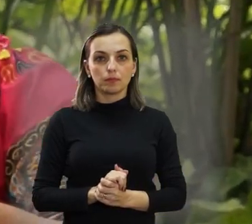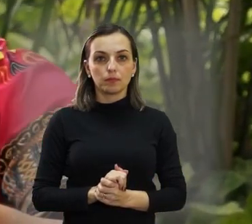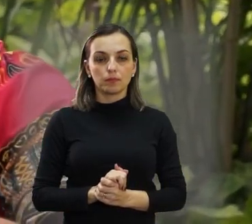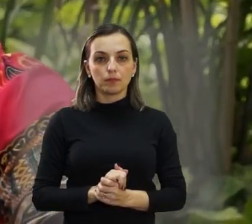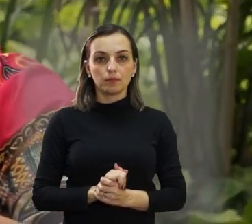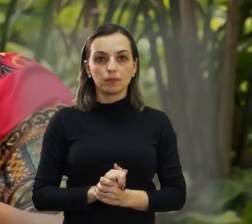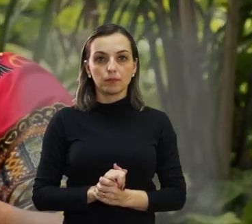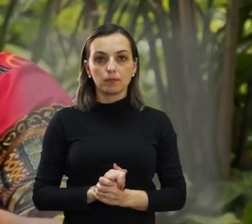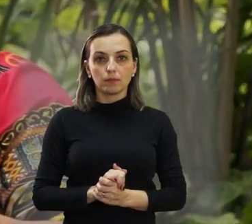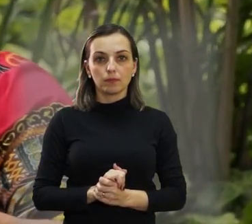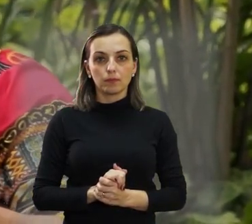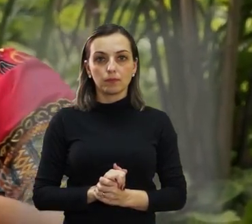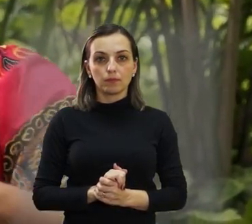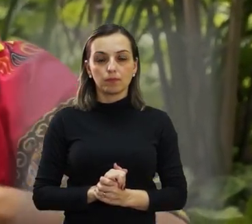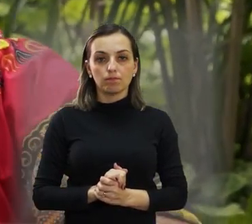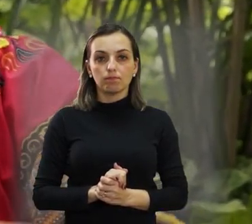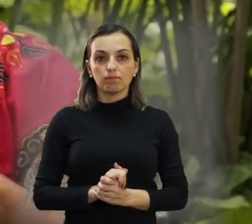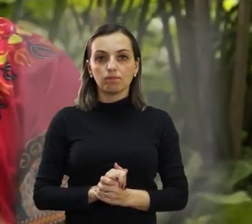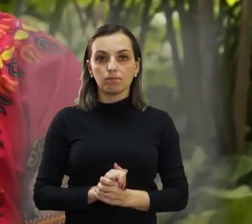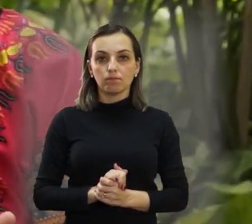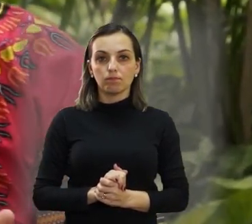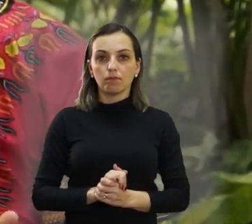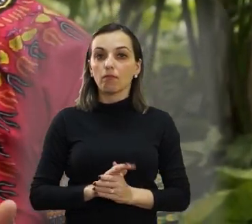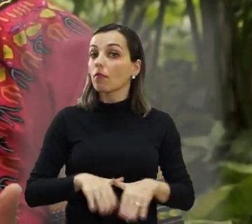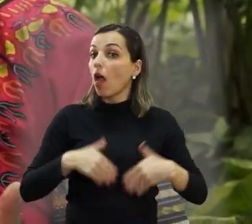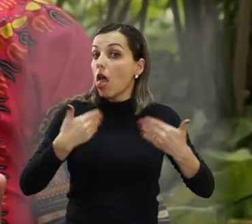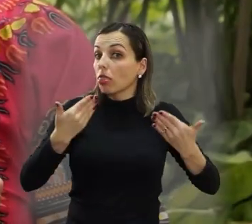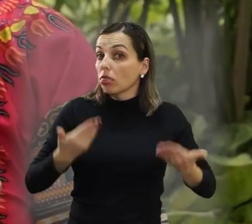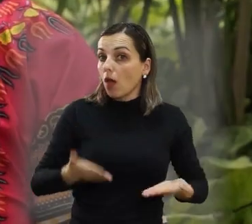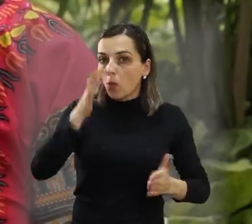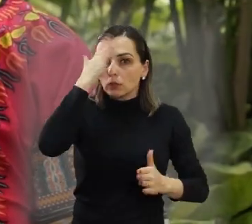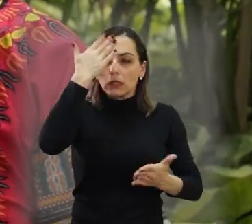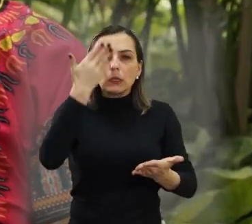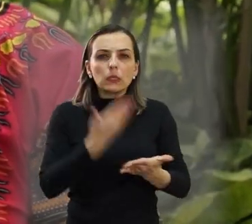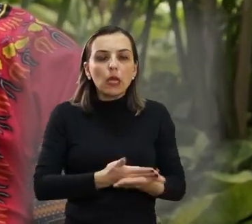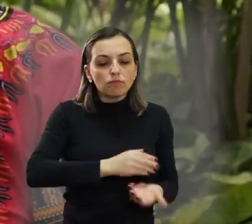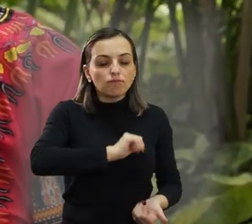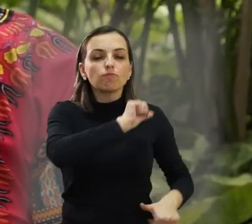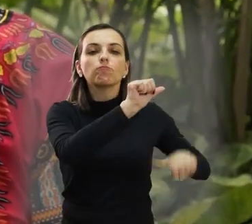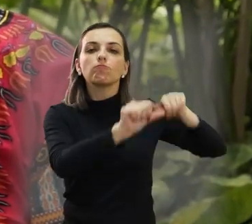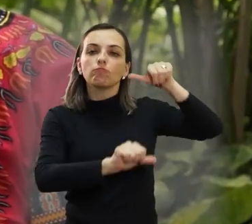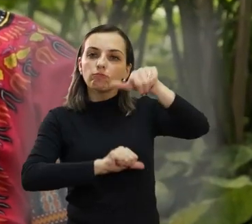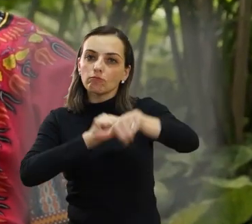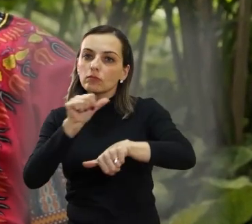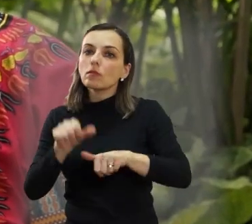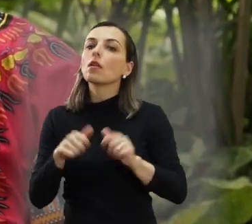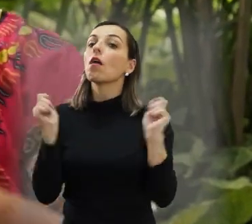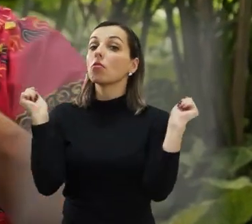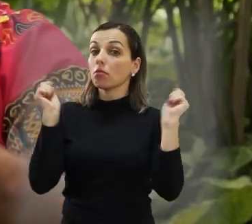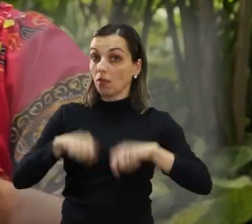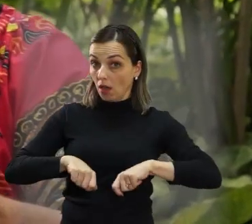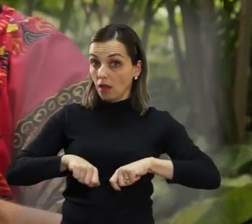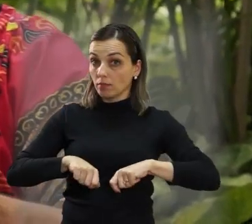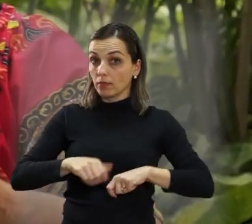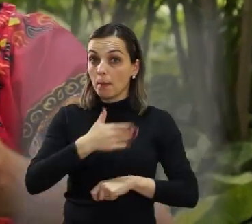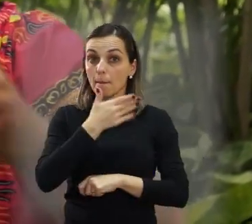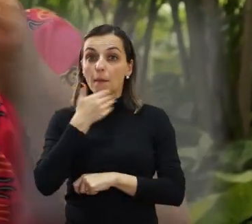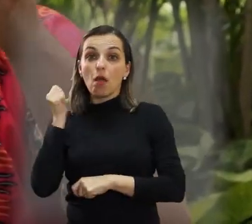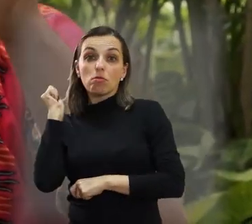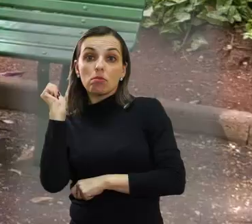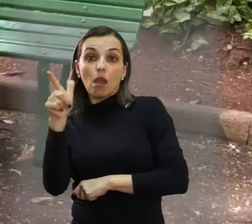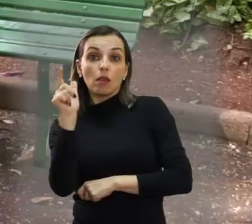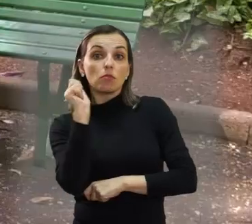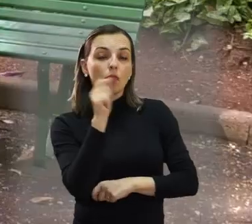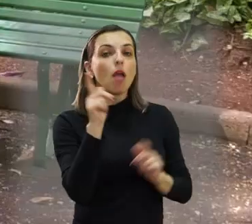ela vem fazendo, que é importante para a construção dela como cidadã. Então eu acredito que existe ainda sim